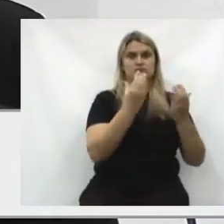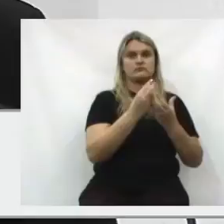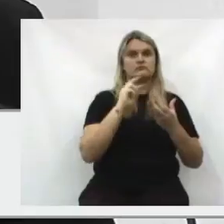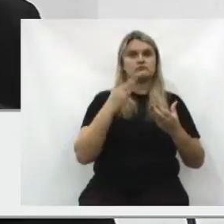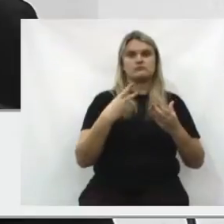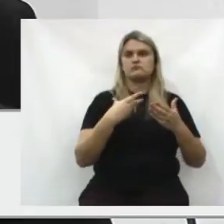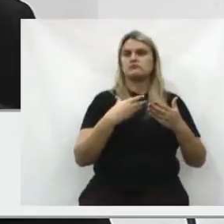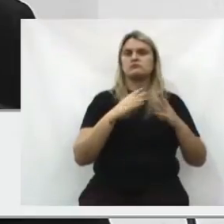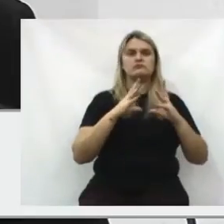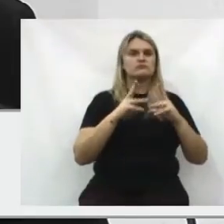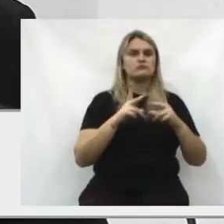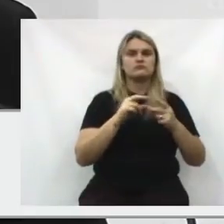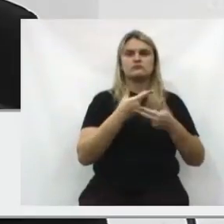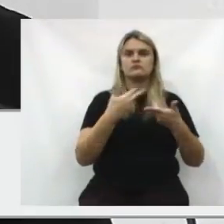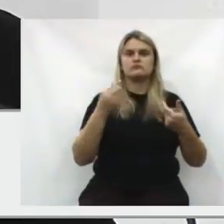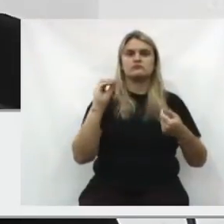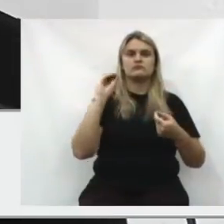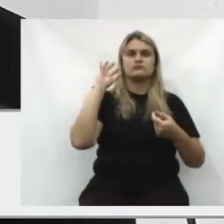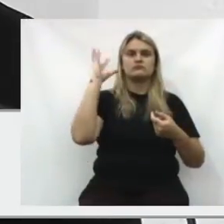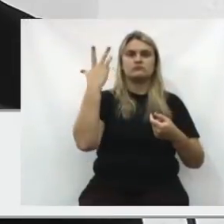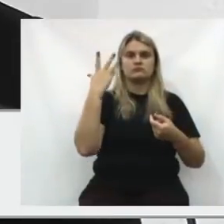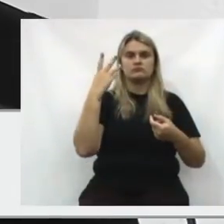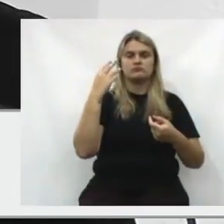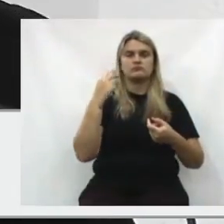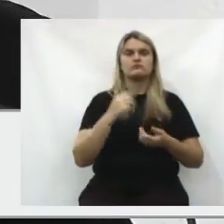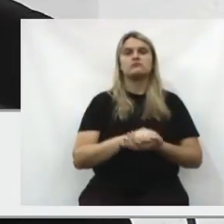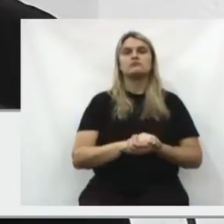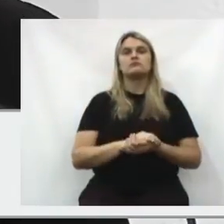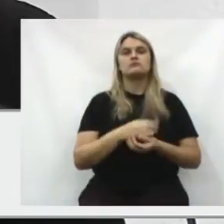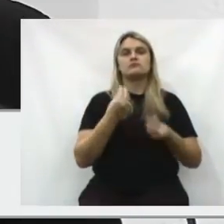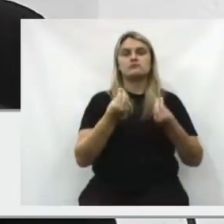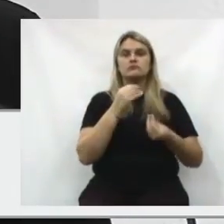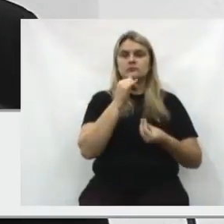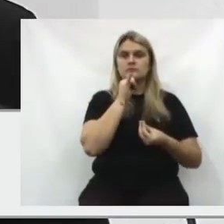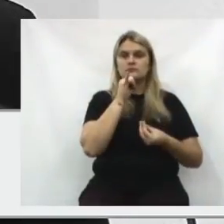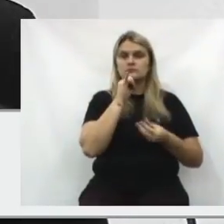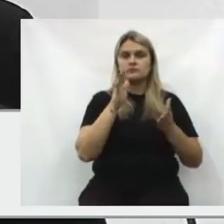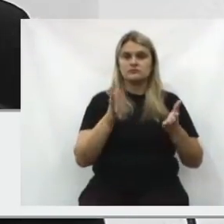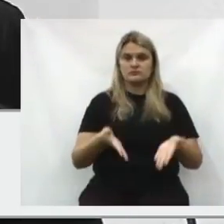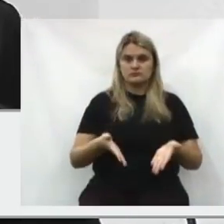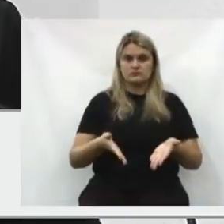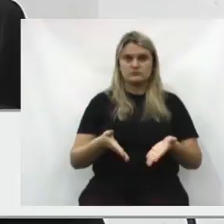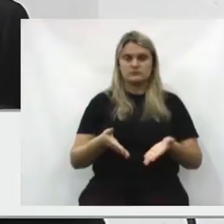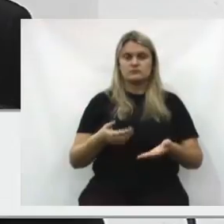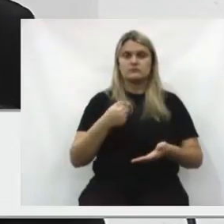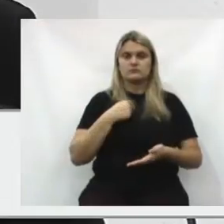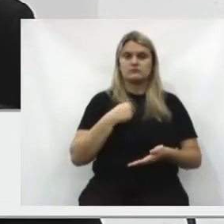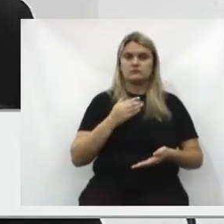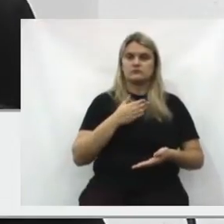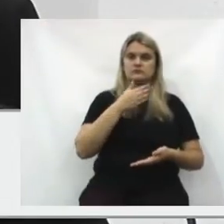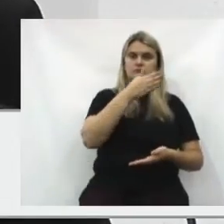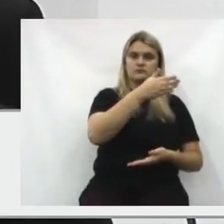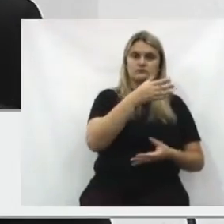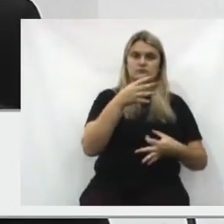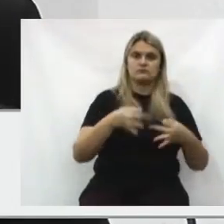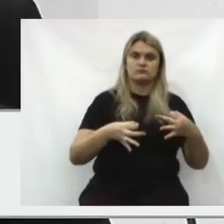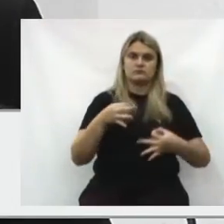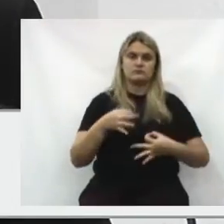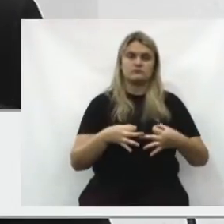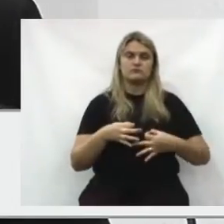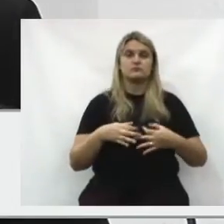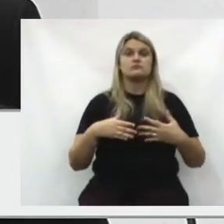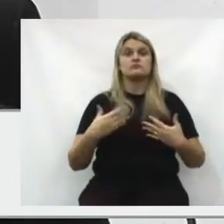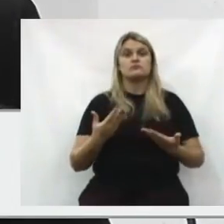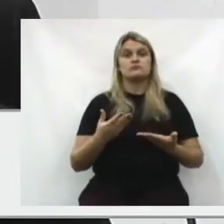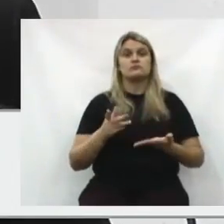vai representar a Câmara de Vereadores em todas as situações pertinentes à Câmara, como, por exemplo, hoje, quando eu fui